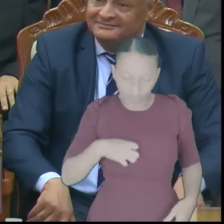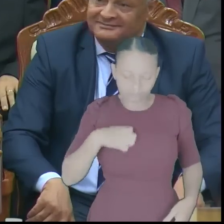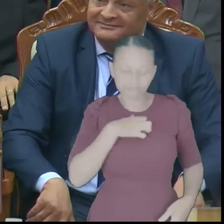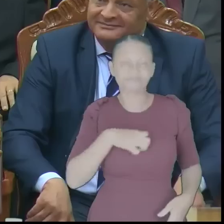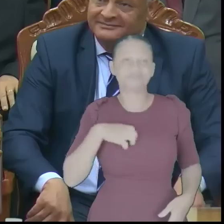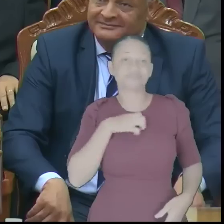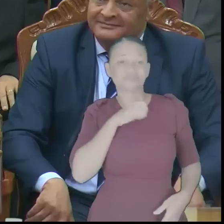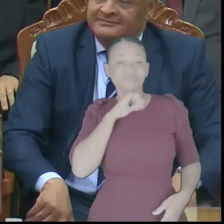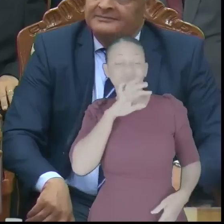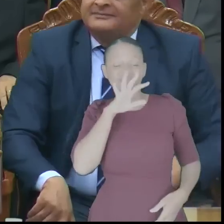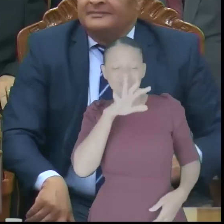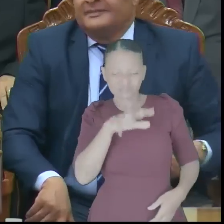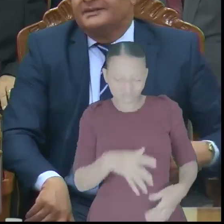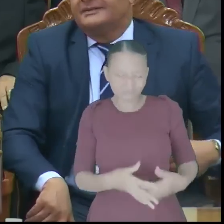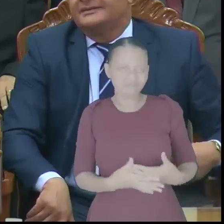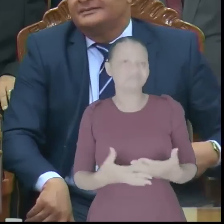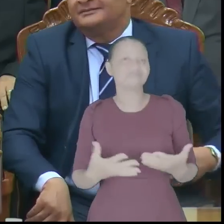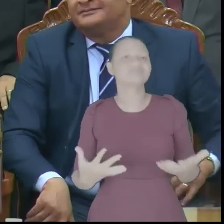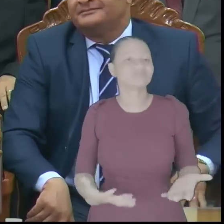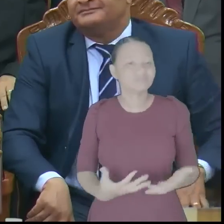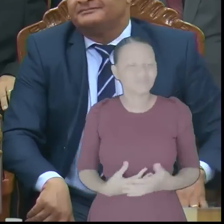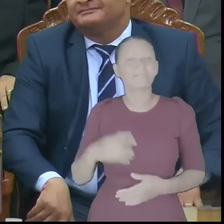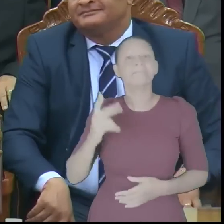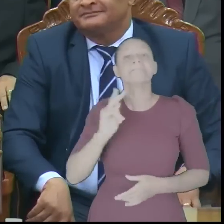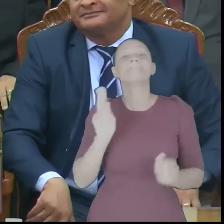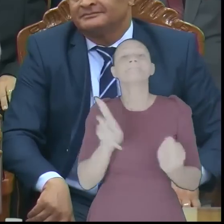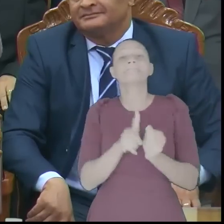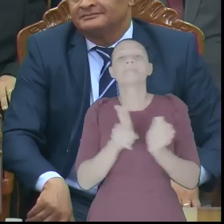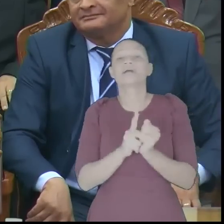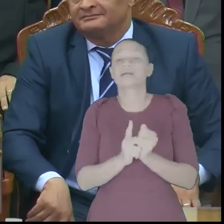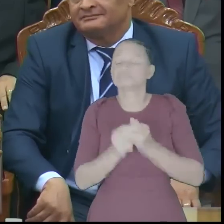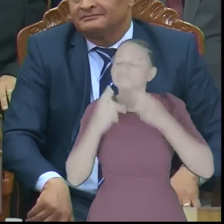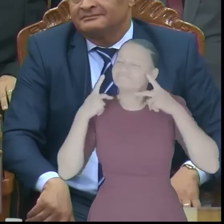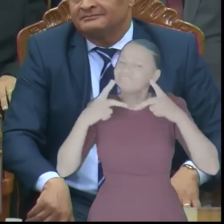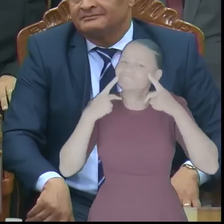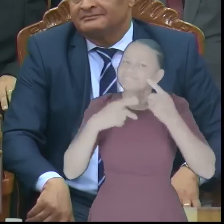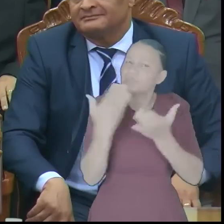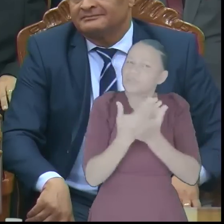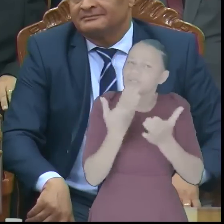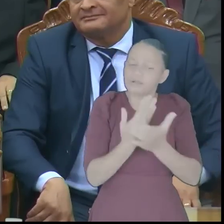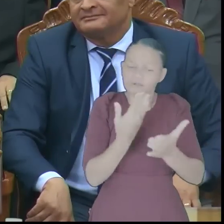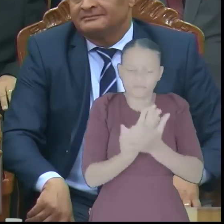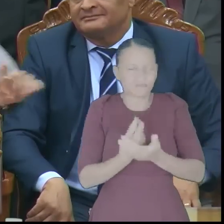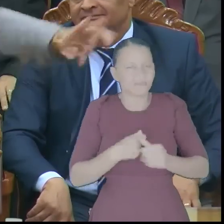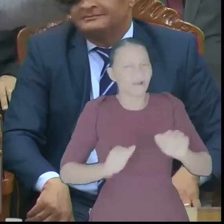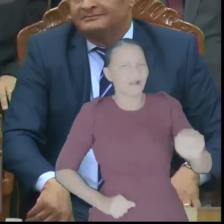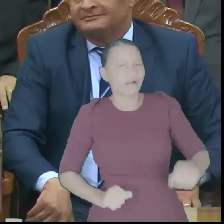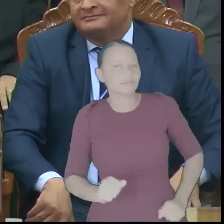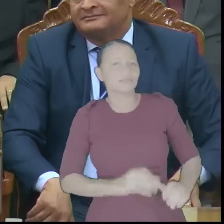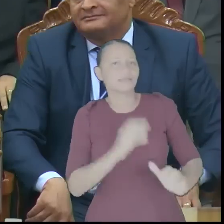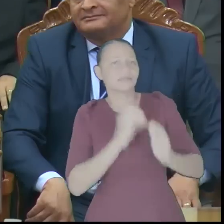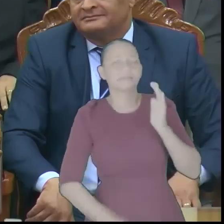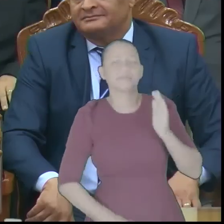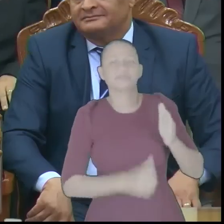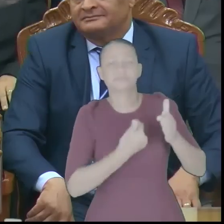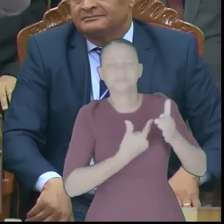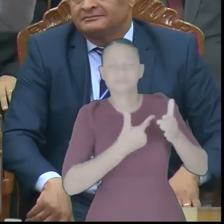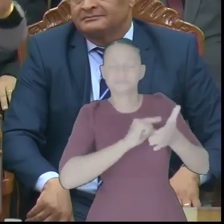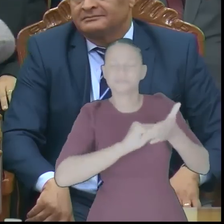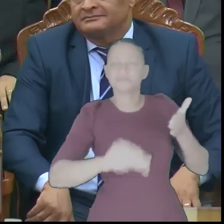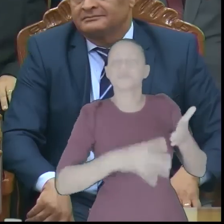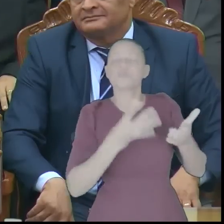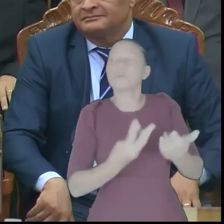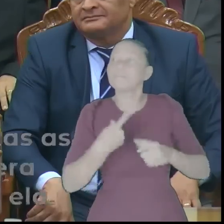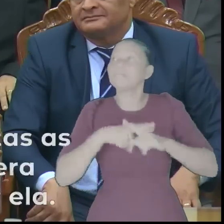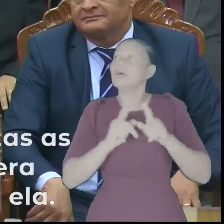A morte teve ânsia. Pedro, pregando em Atos, capítulo 2, verso de número 24, ele disse: mas Deus o ressuscitou dos